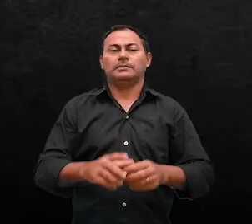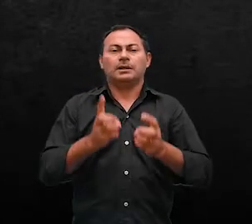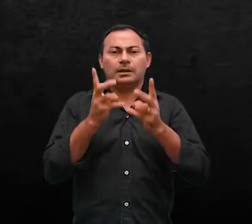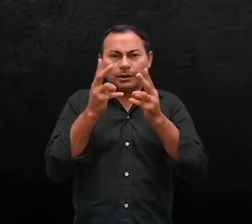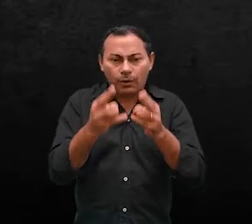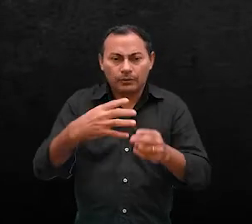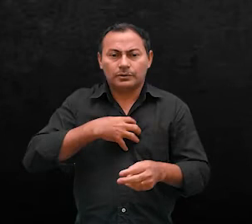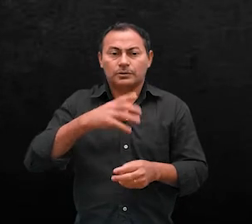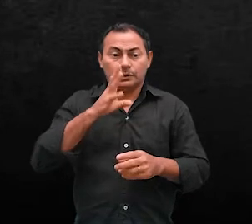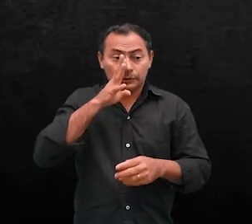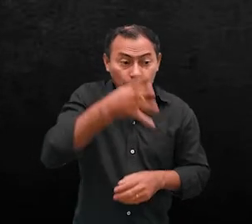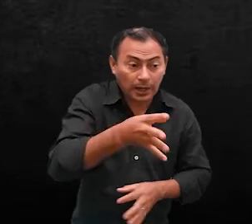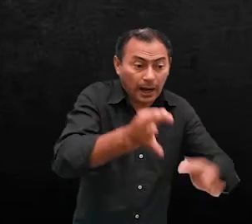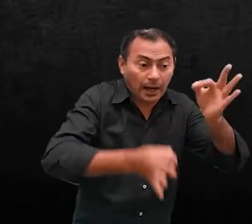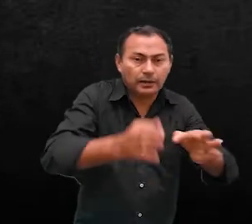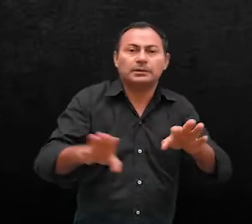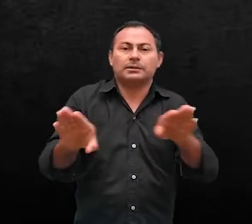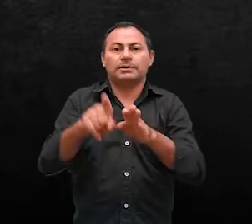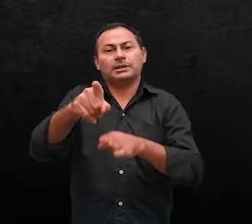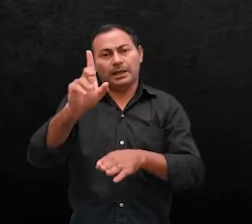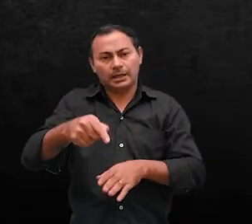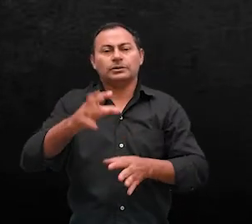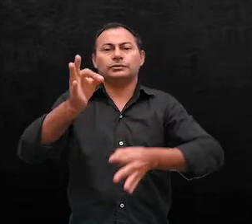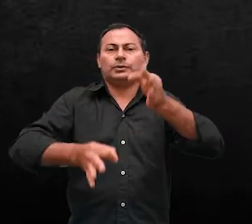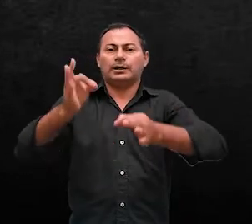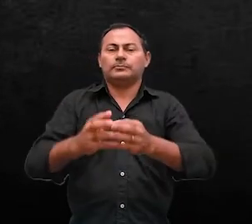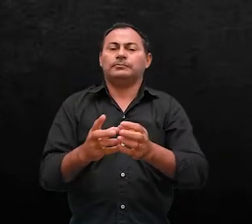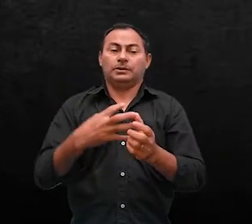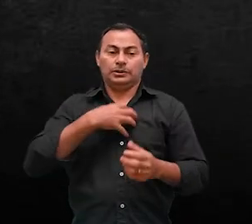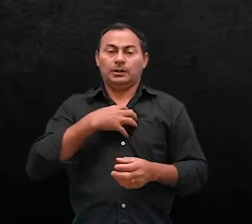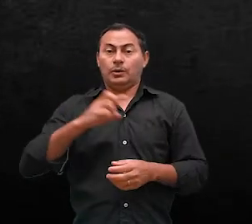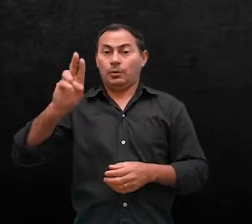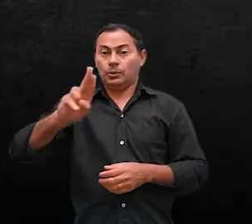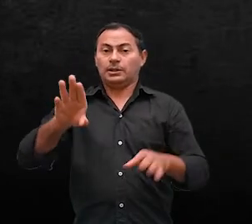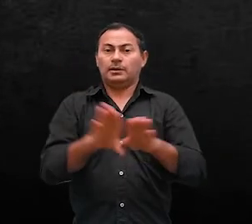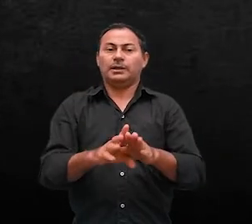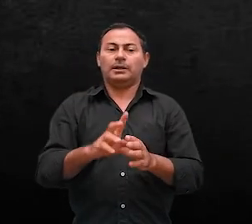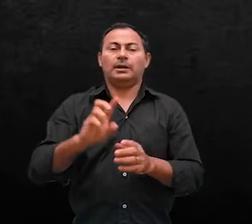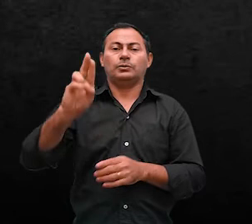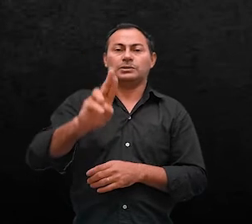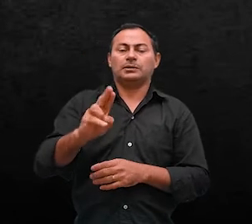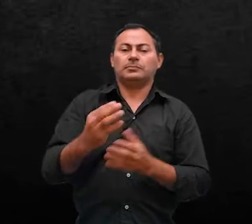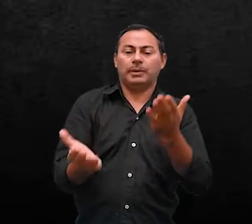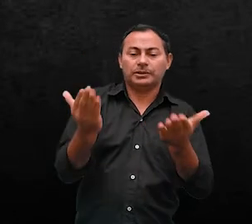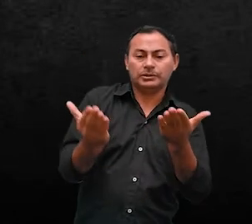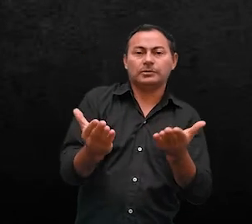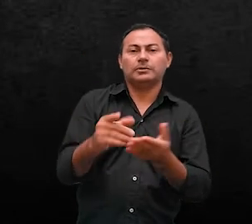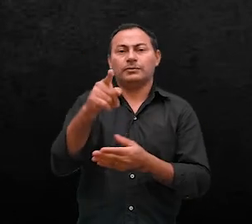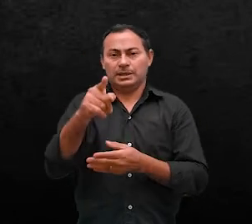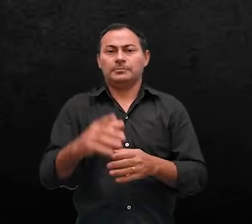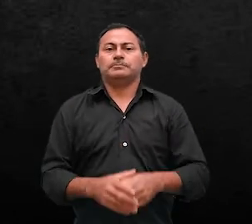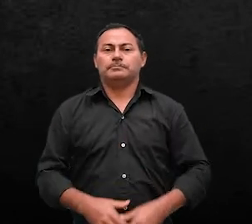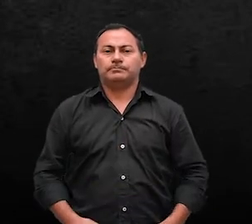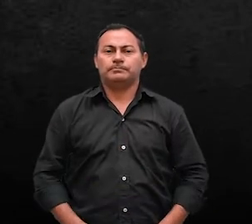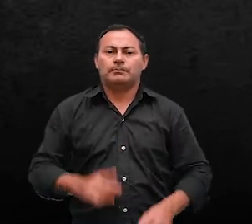Pois a mesma forma que julgarem vocês serão julgados EA medida que usarem também será usada para medir